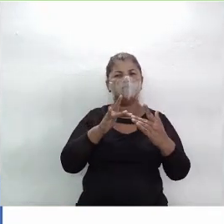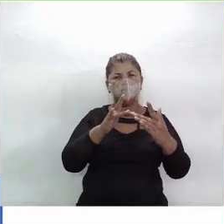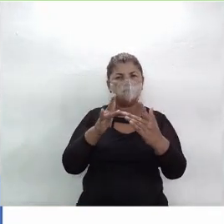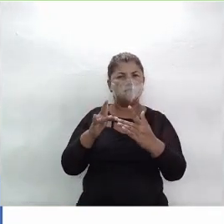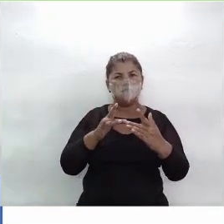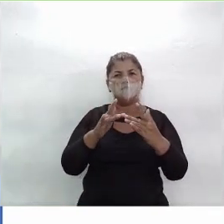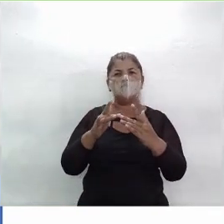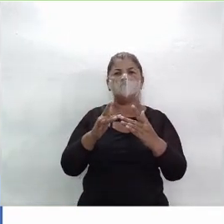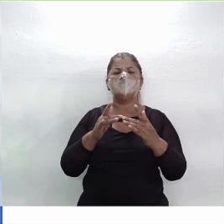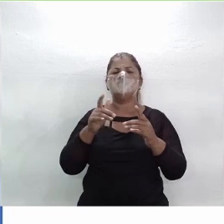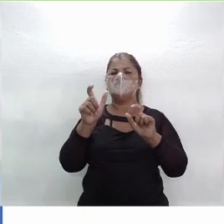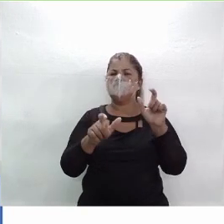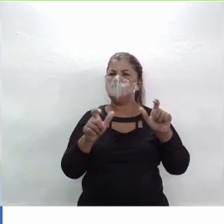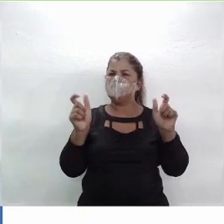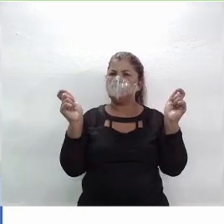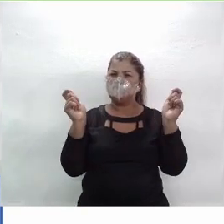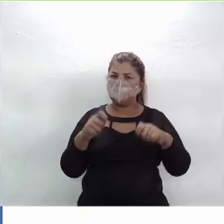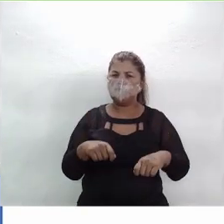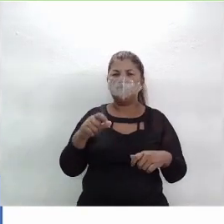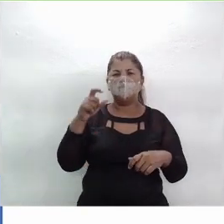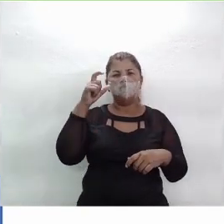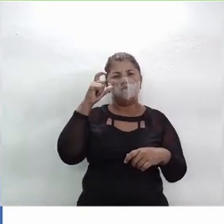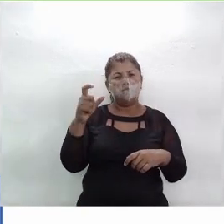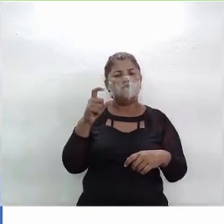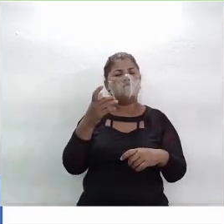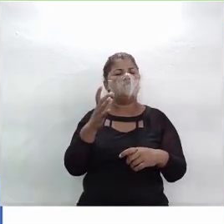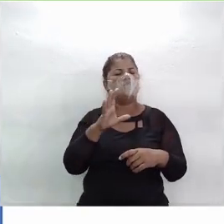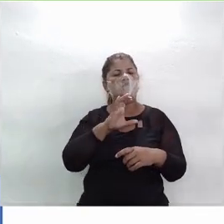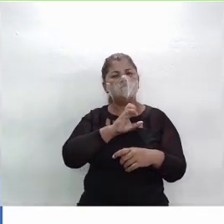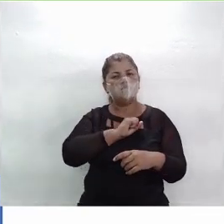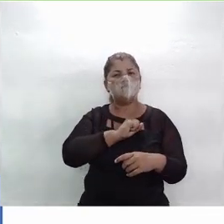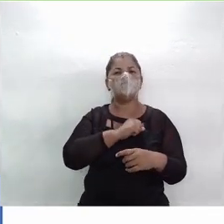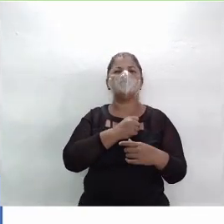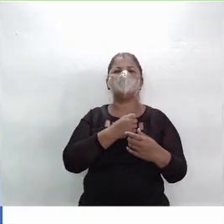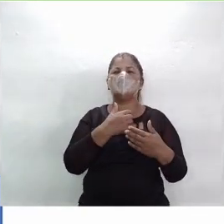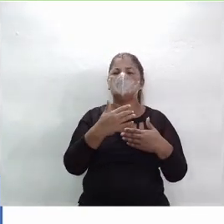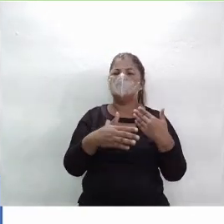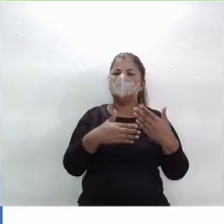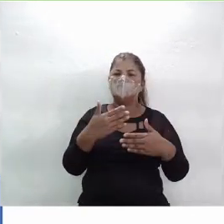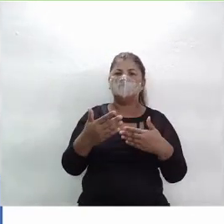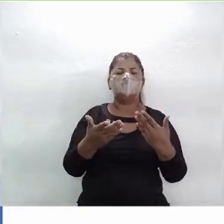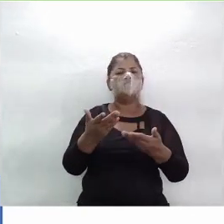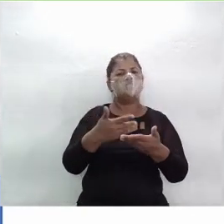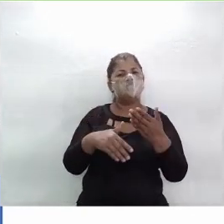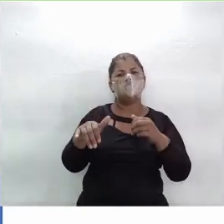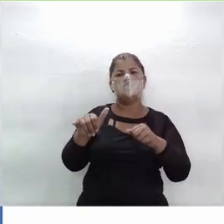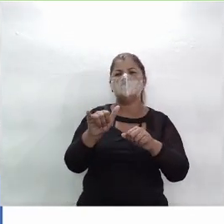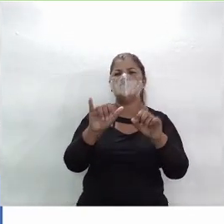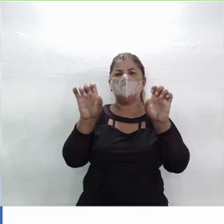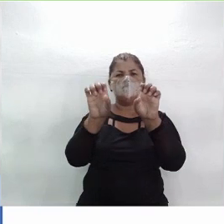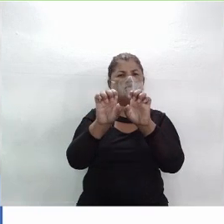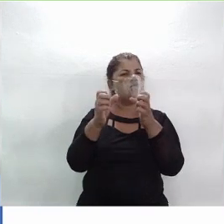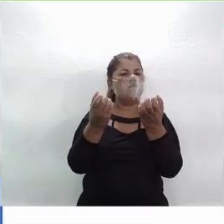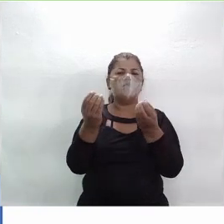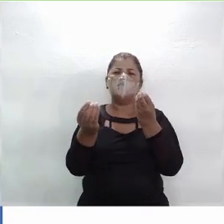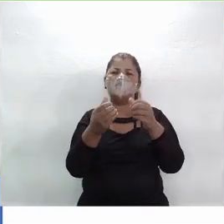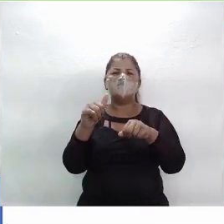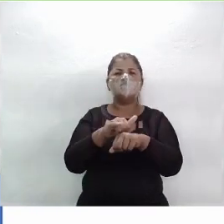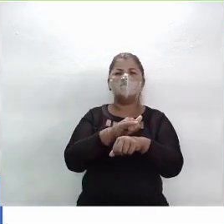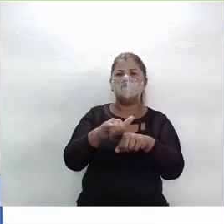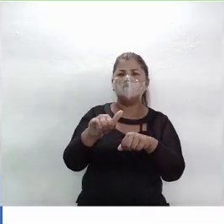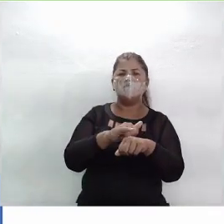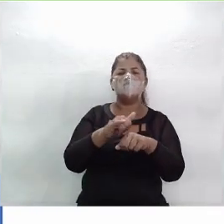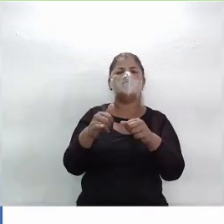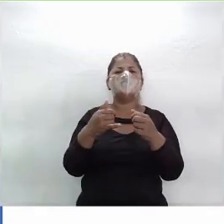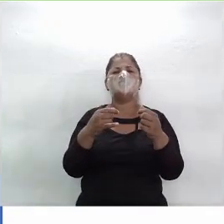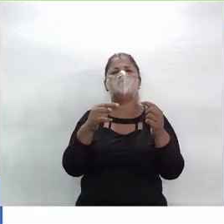identificam seus potenciais interesses e paixões e estabelecem estratégias e metas